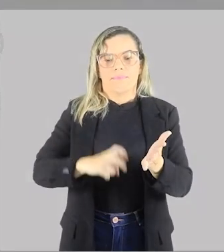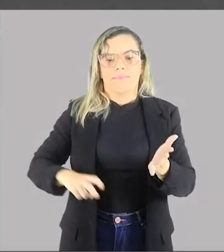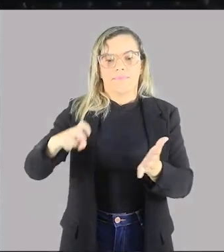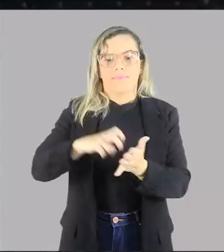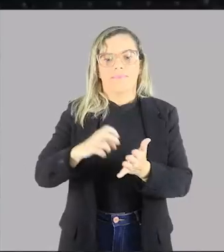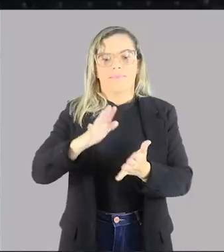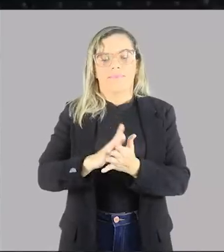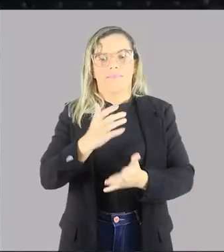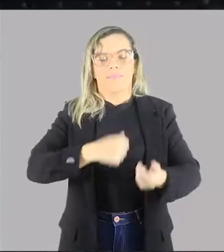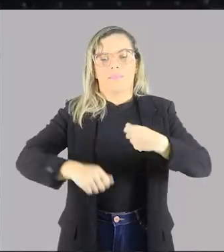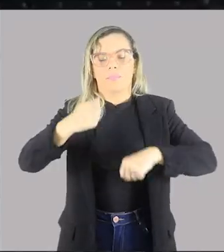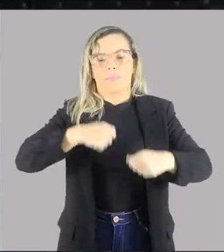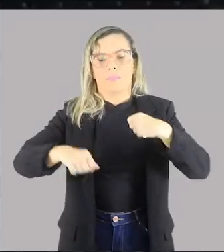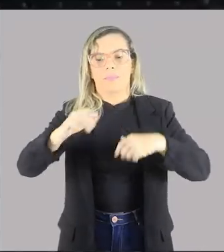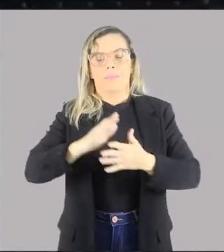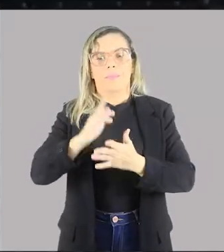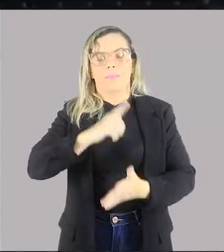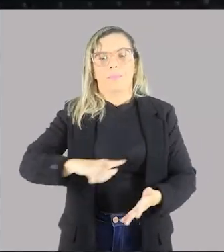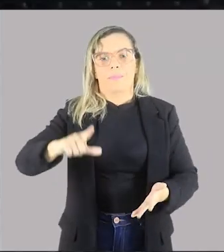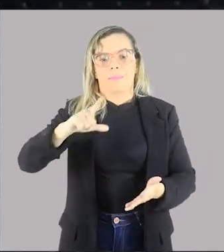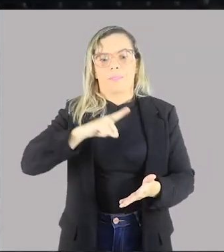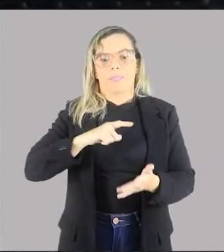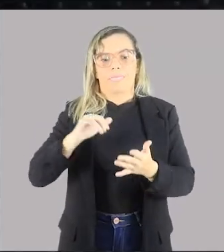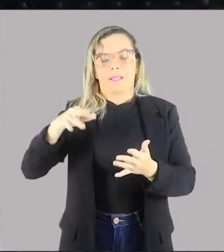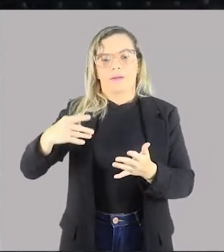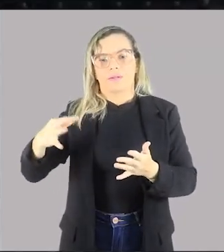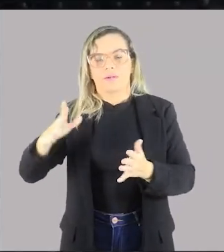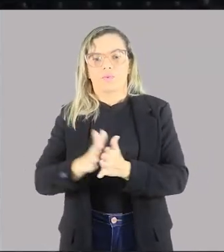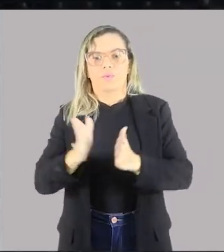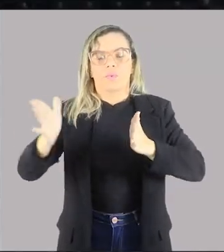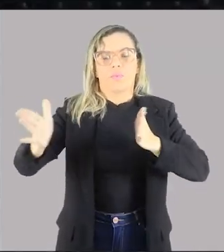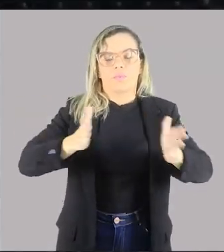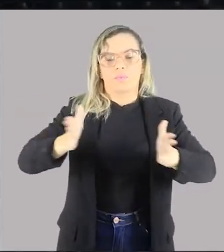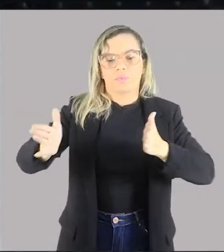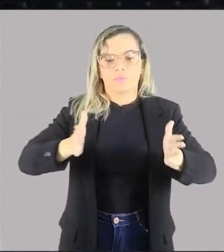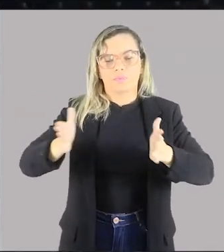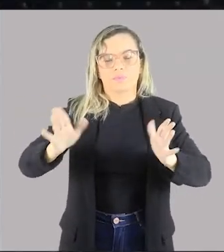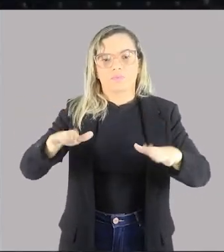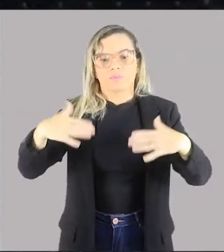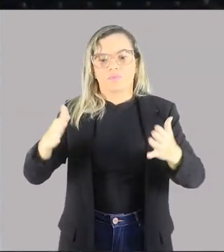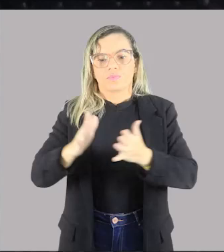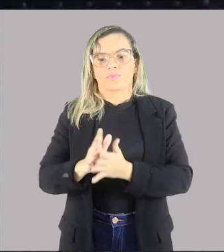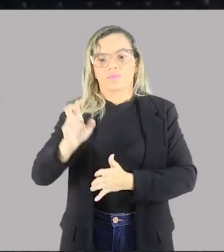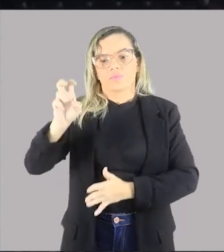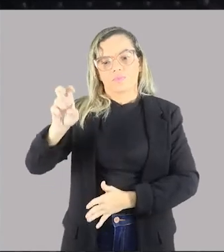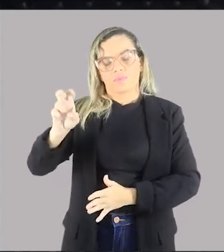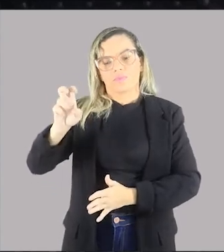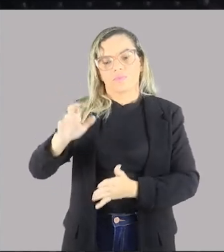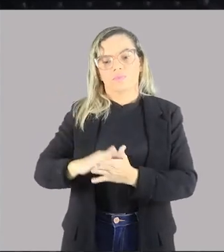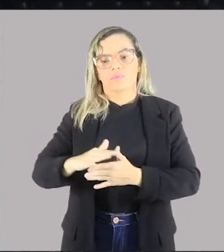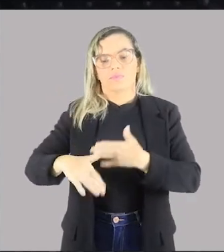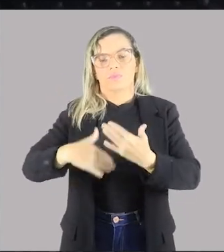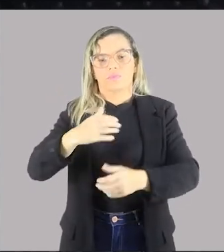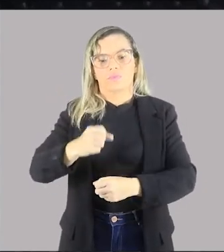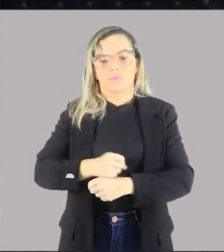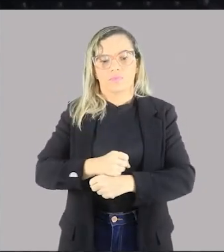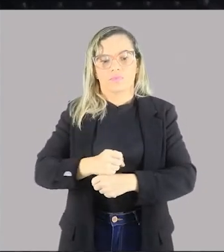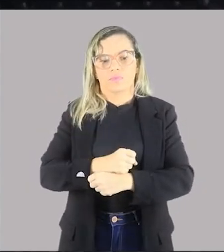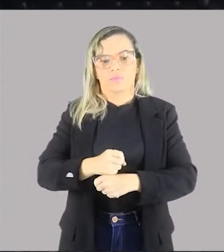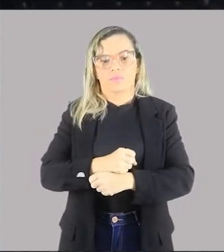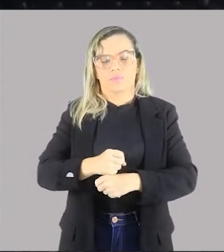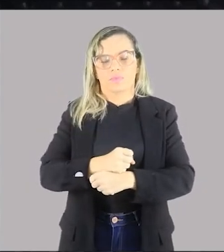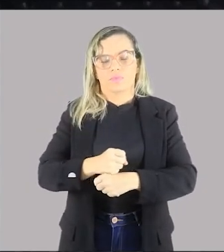perdão, haverá ali um interregno, ou seja, um espaço de tempo de 5 anos até que